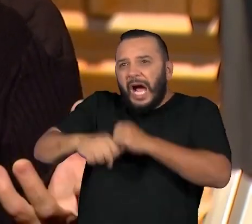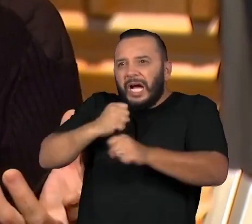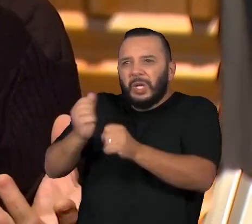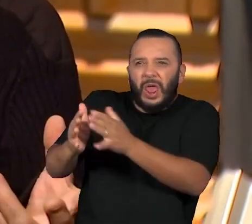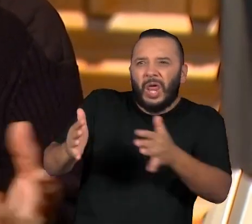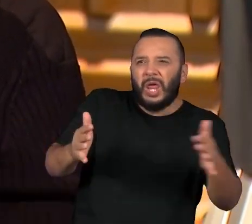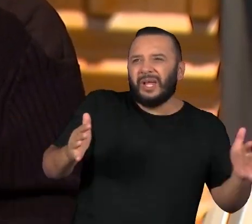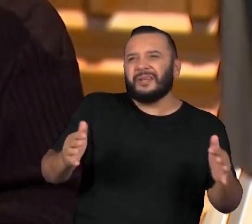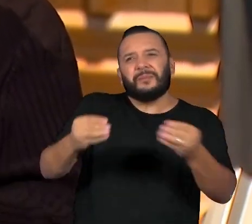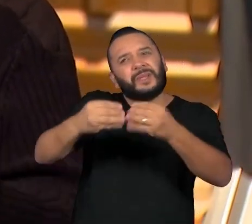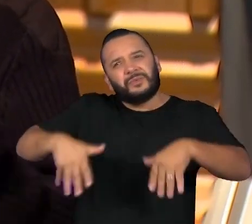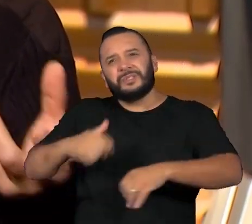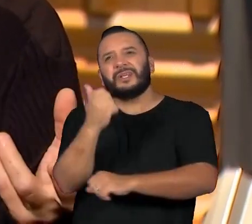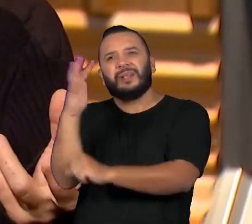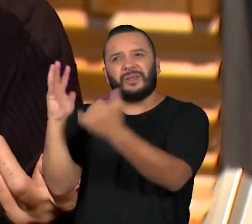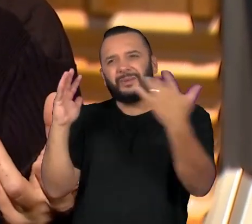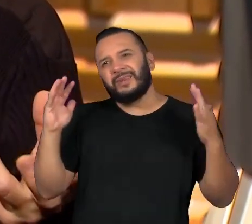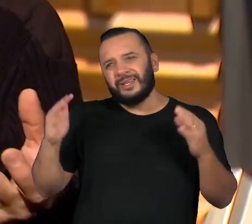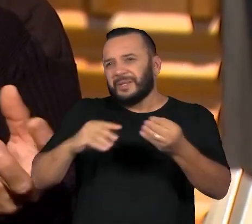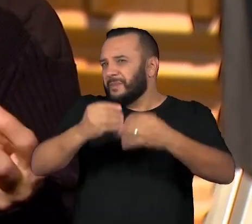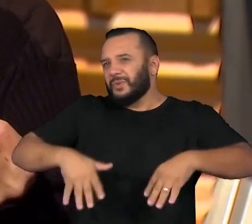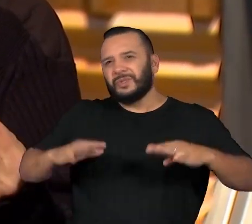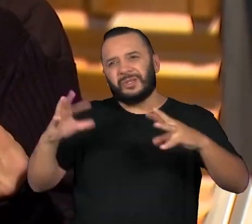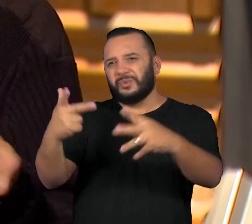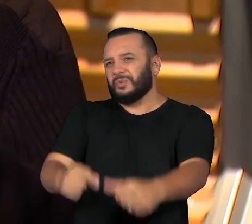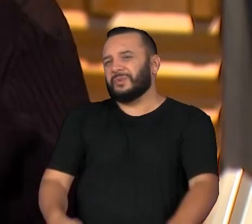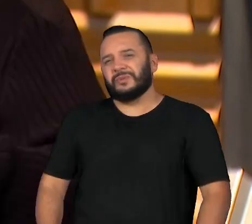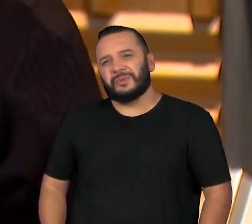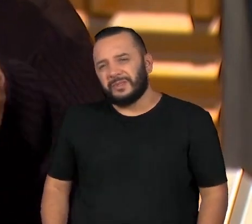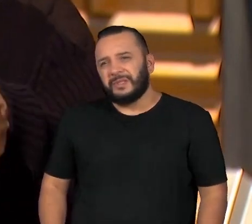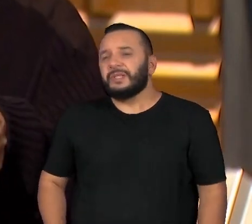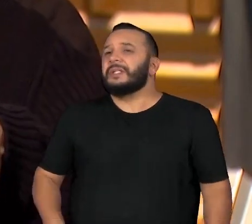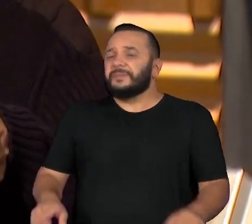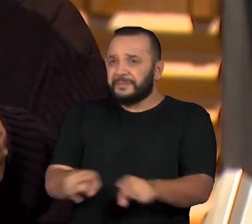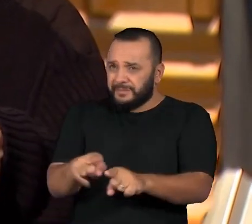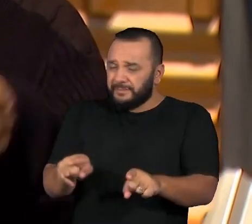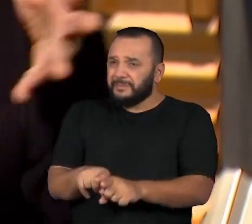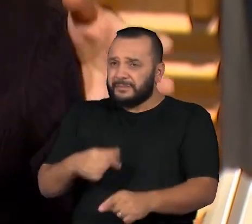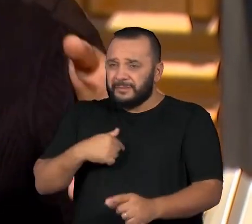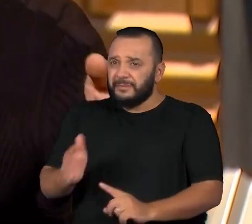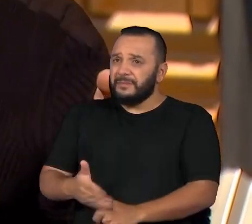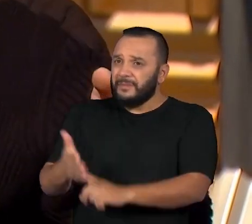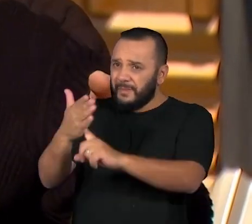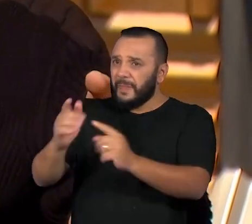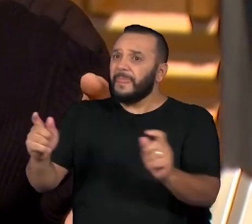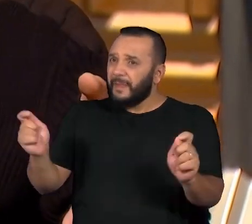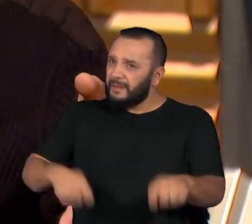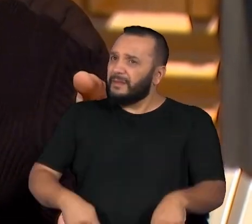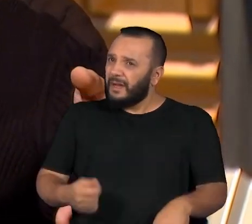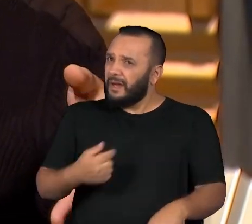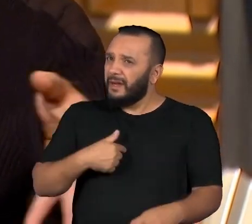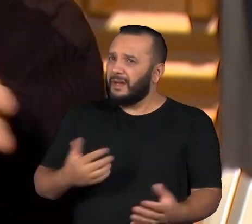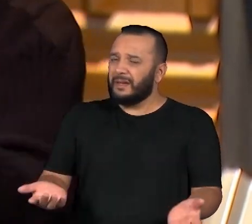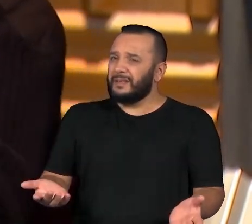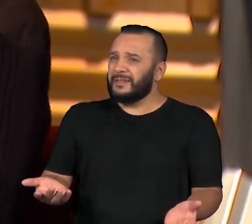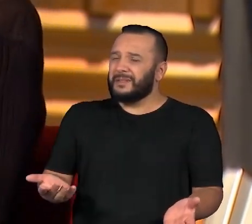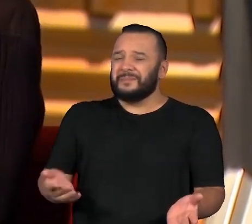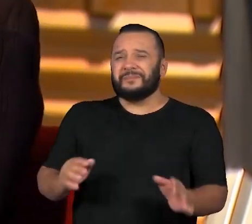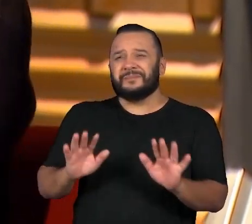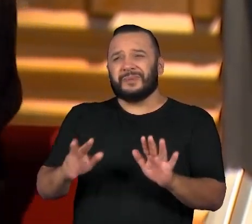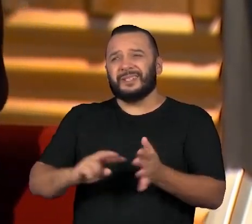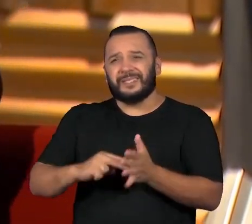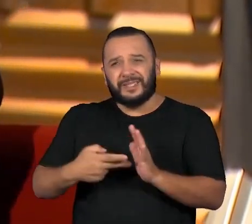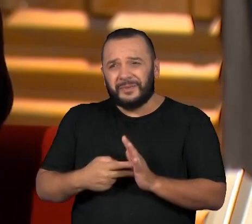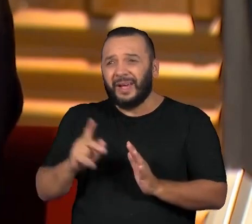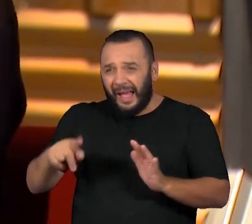desestabiliza a natureza desestabiliza tudo e e e e a partir da tecnologia é possível você fazer isso mas não significa